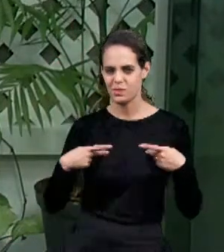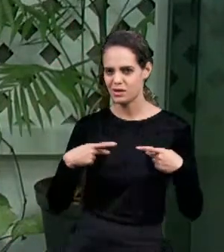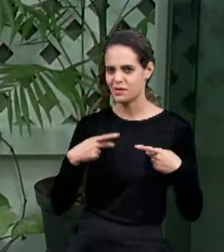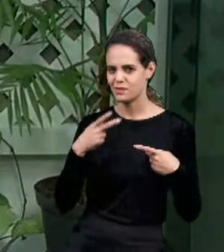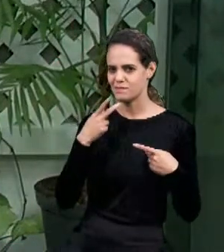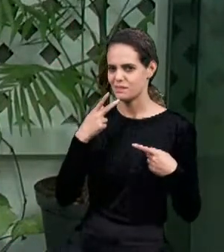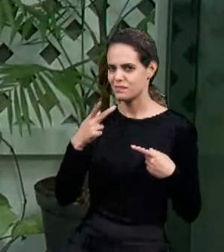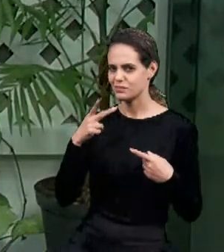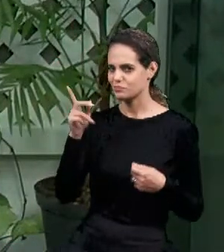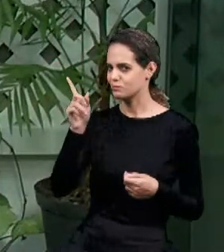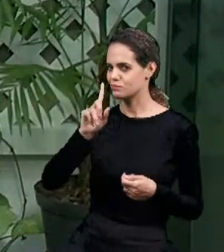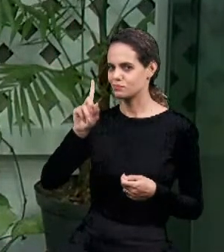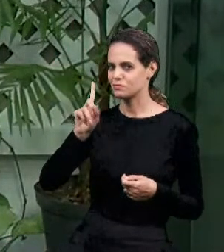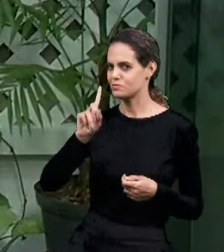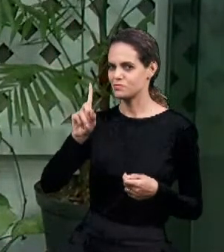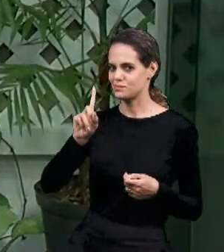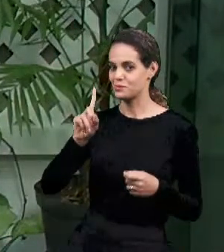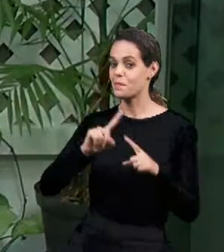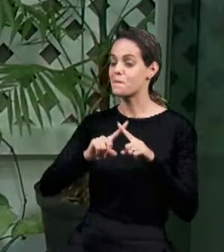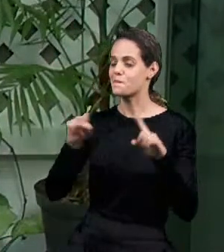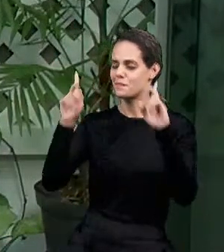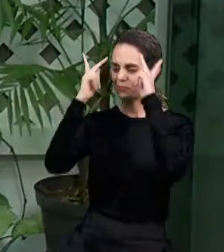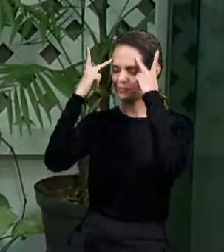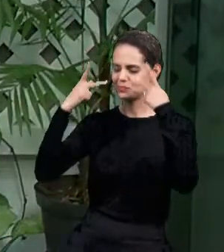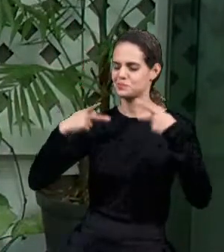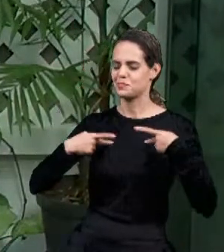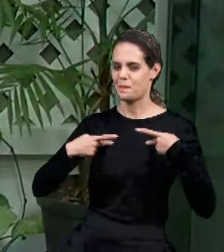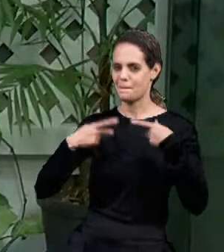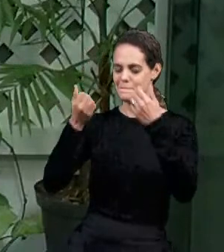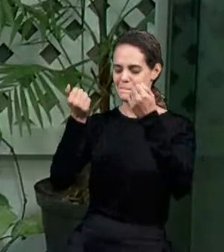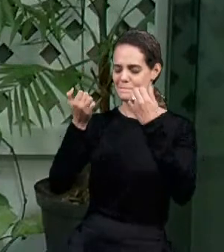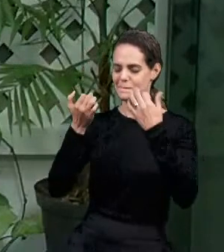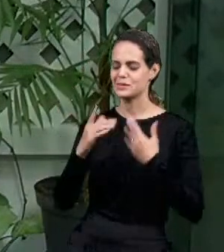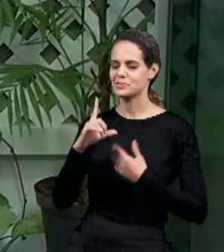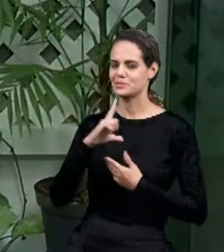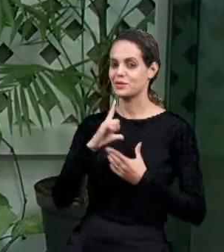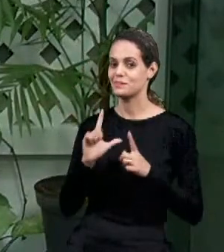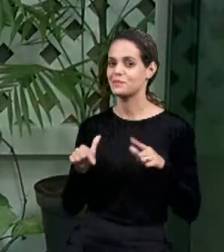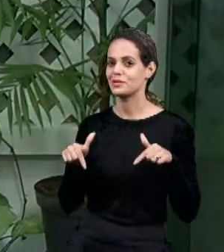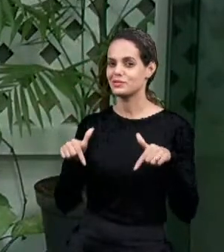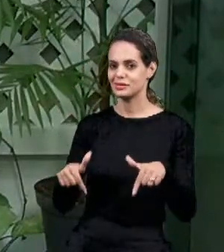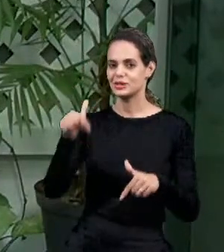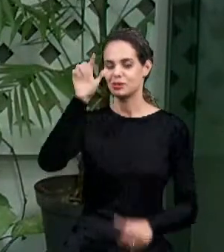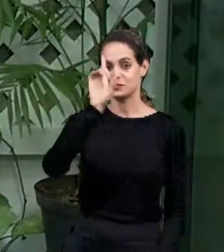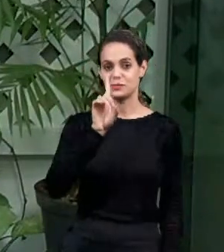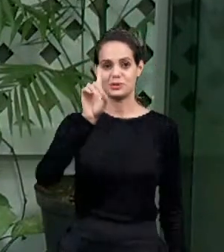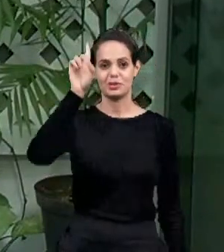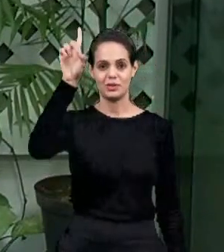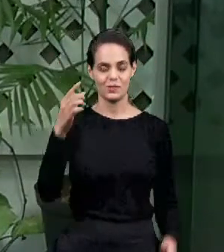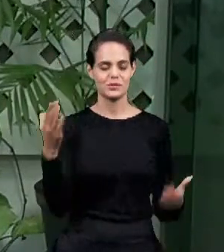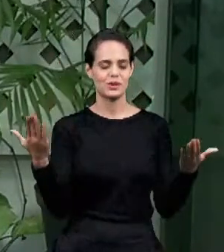é beneficiado por essa ação de Deus. Portanto, eu encerro aqui